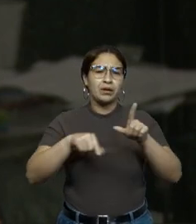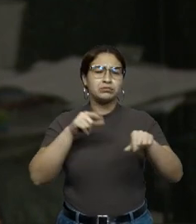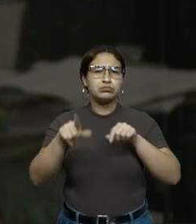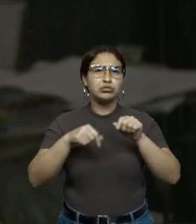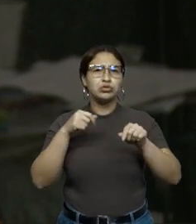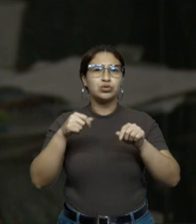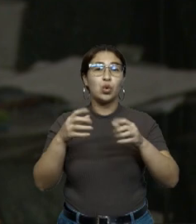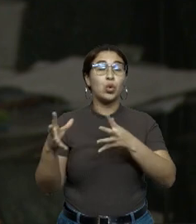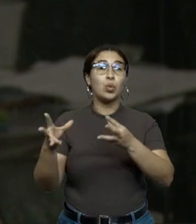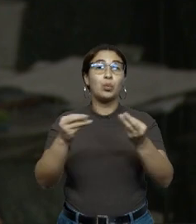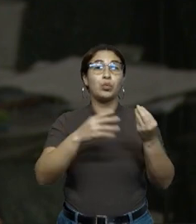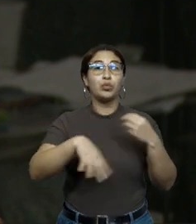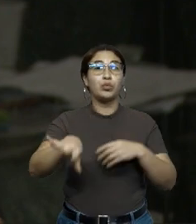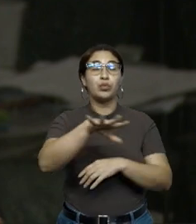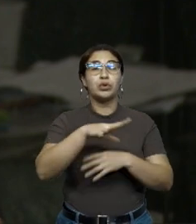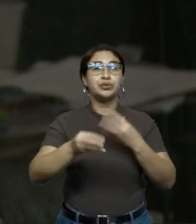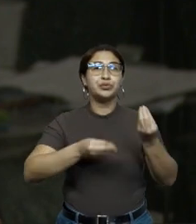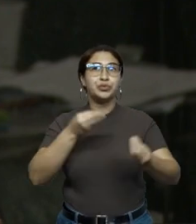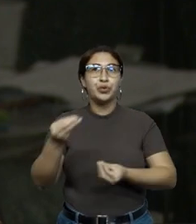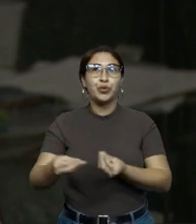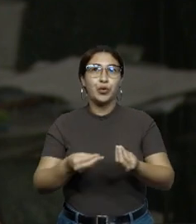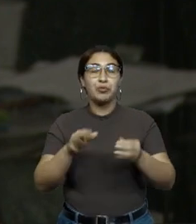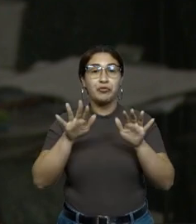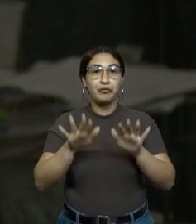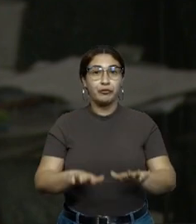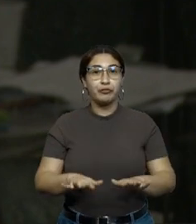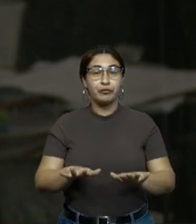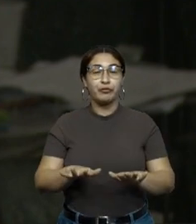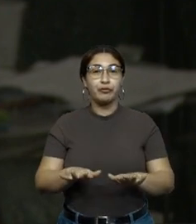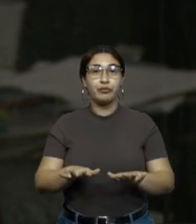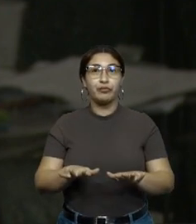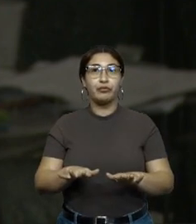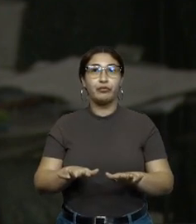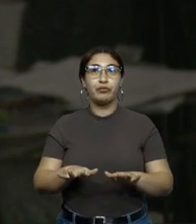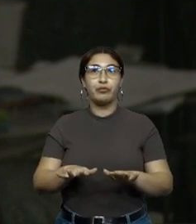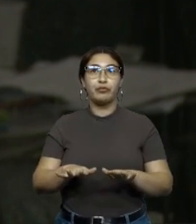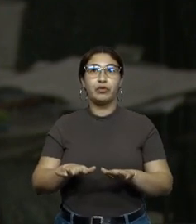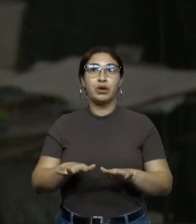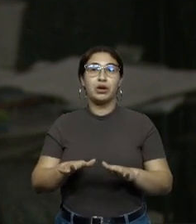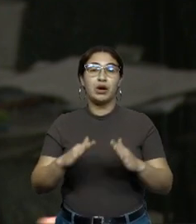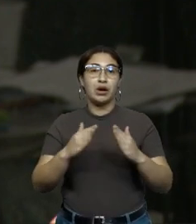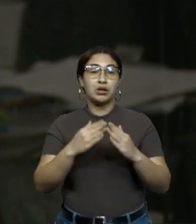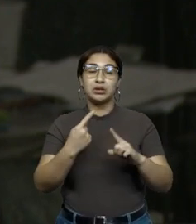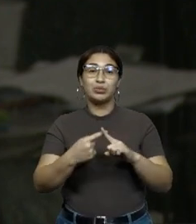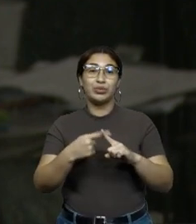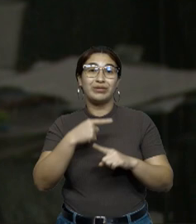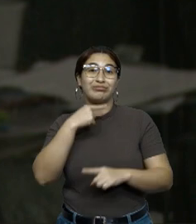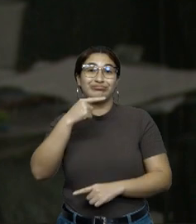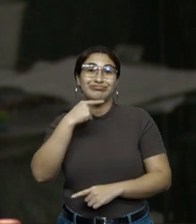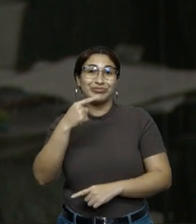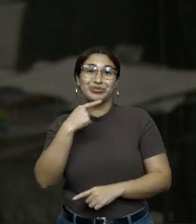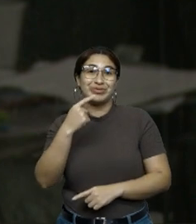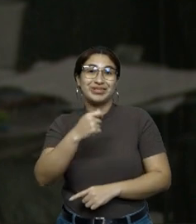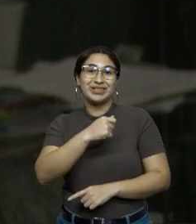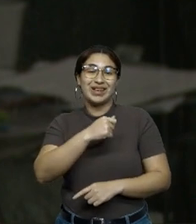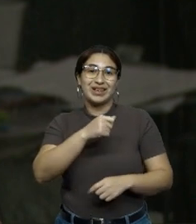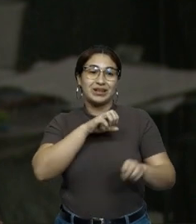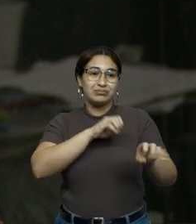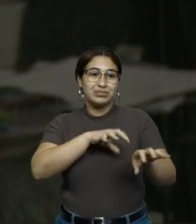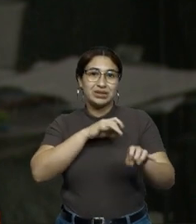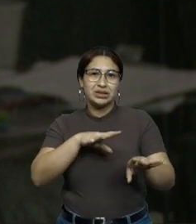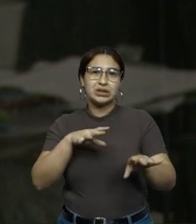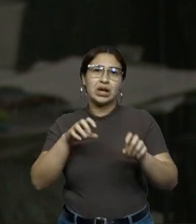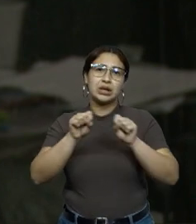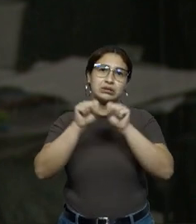muitos de nós permanece em casa que eu não consegue aula uma questão do sistema agora que já foi